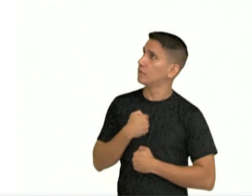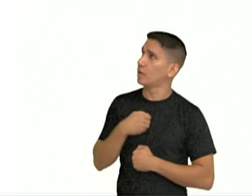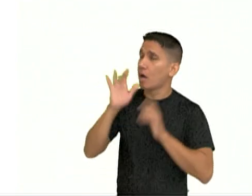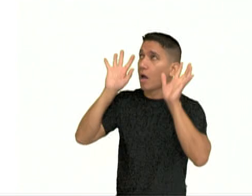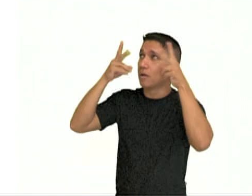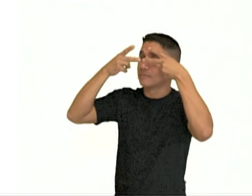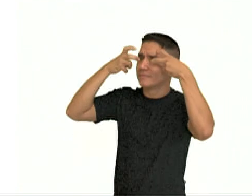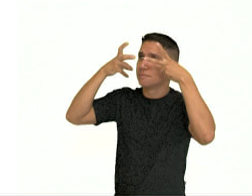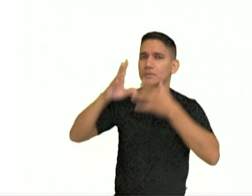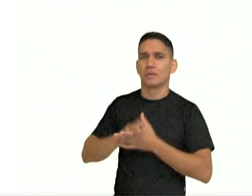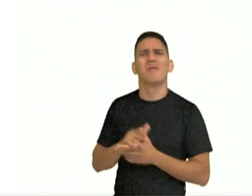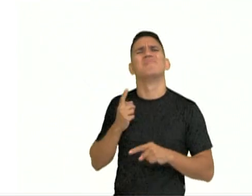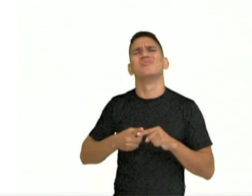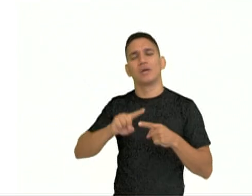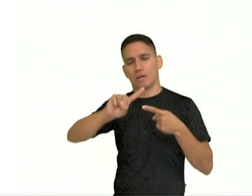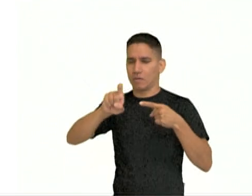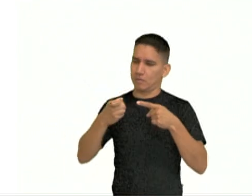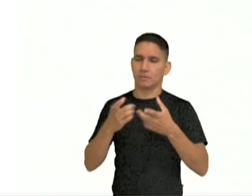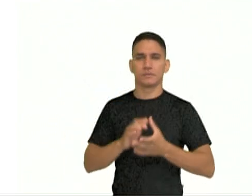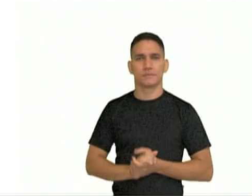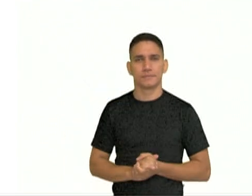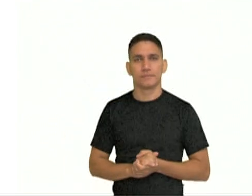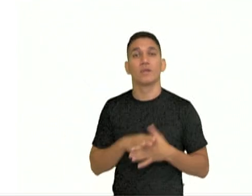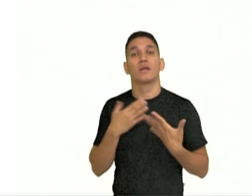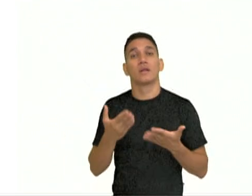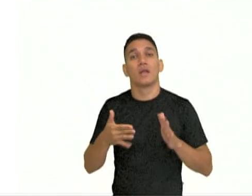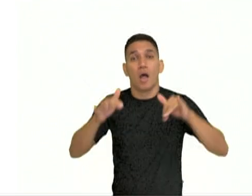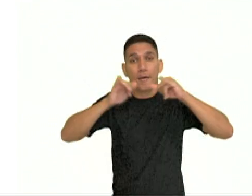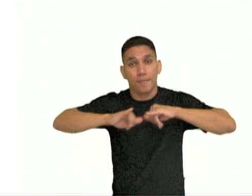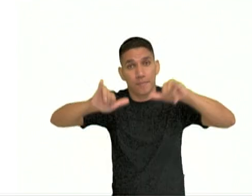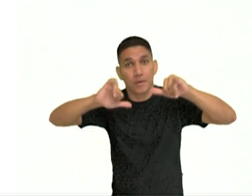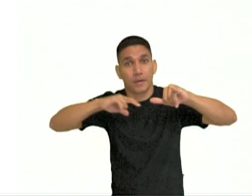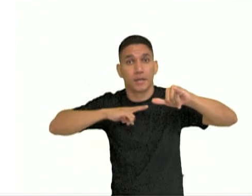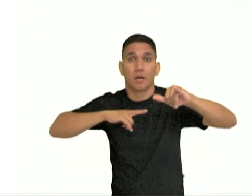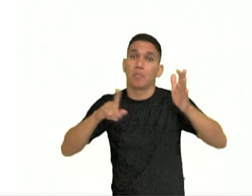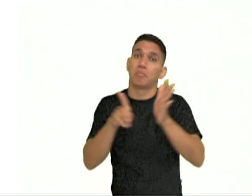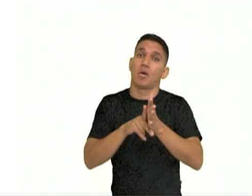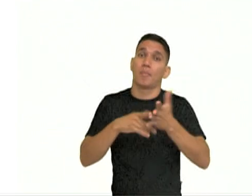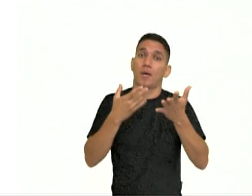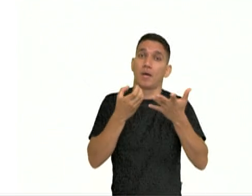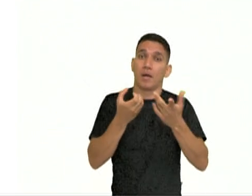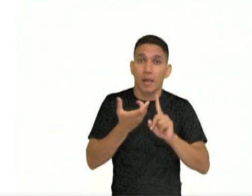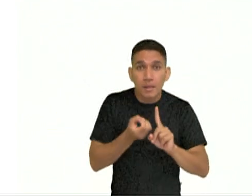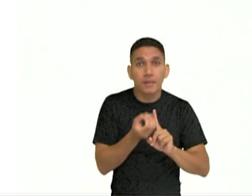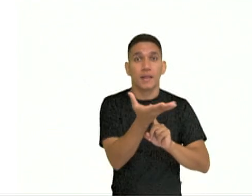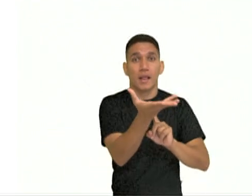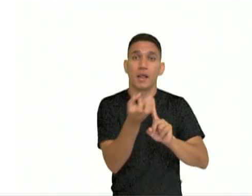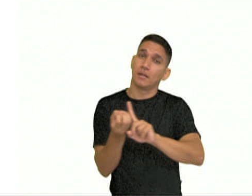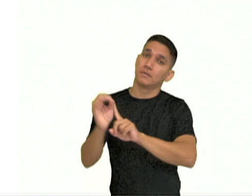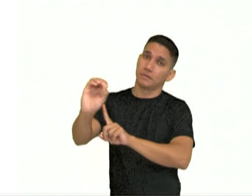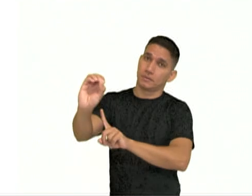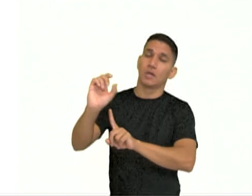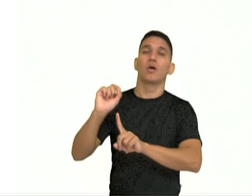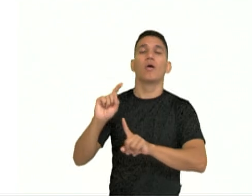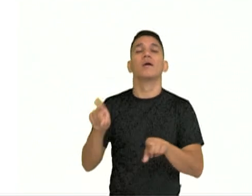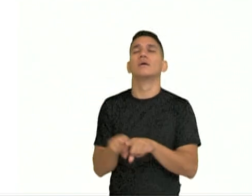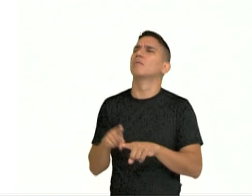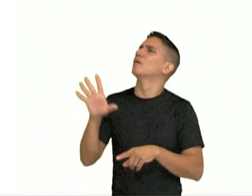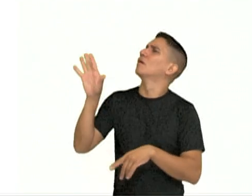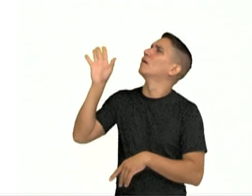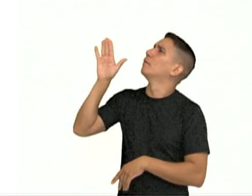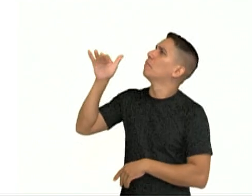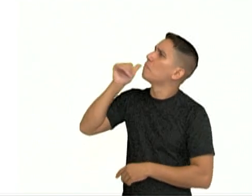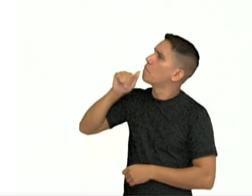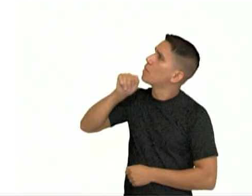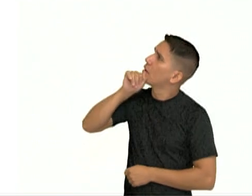aí? Então, ó, a propaganda possui linguagem verbal e não verbal. Mamãe, posso ir com